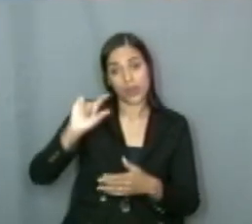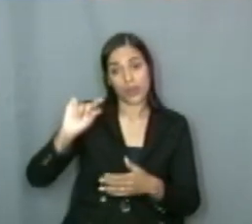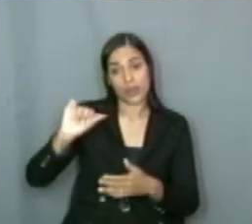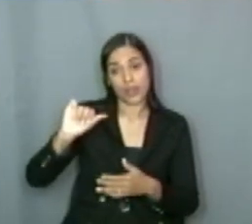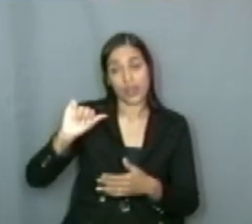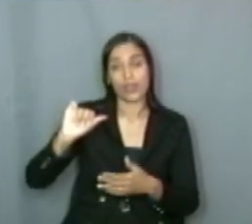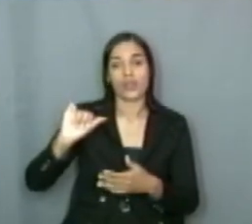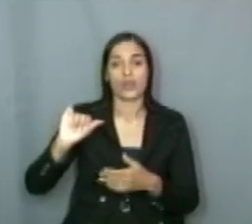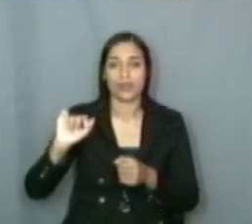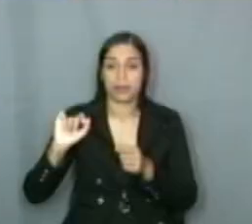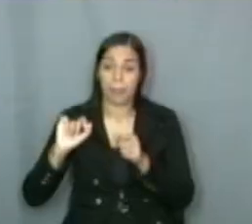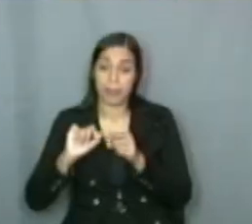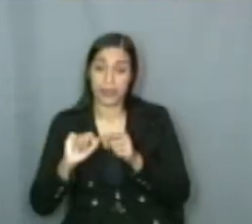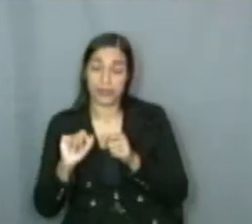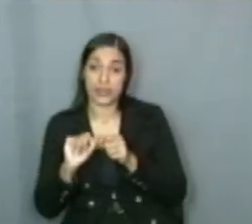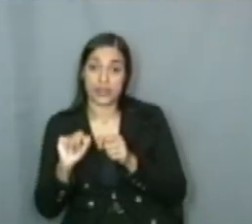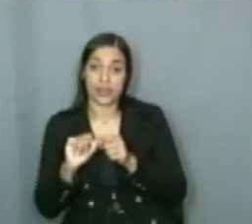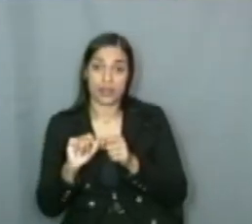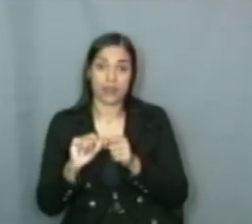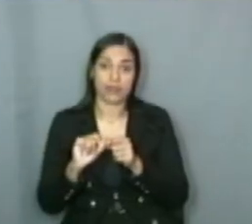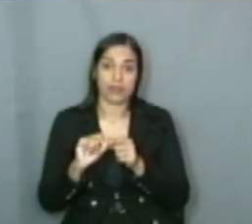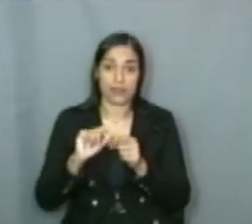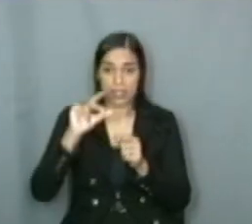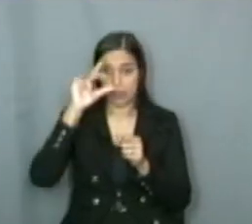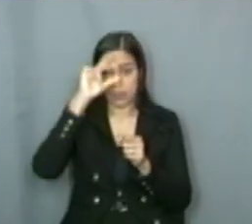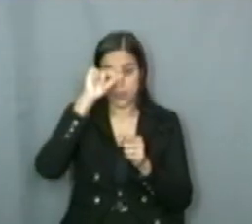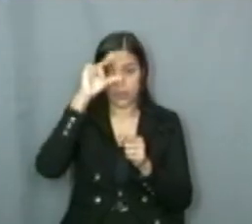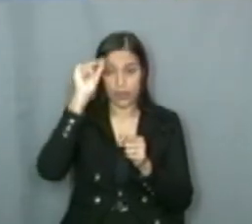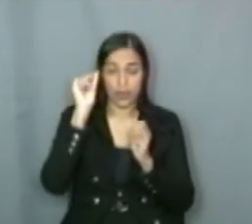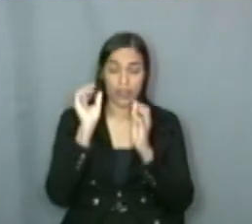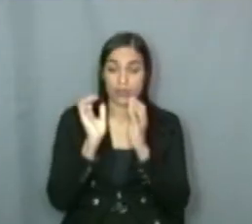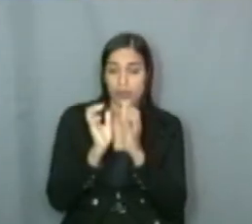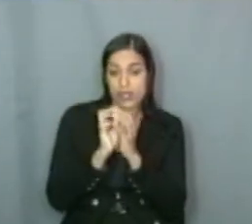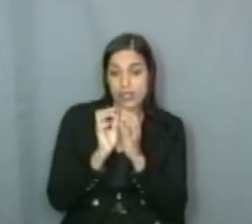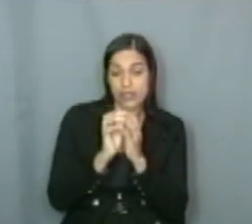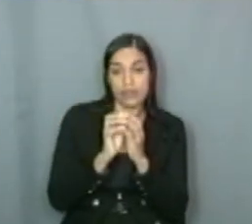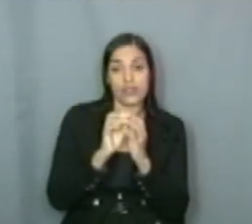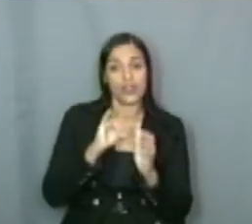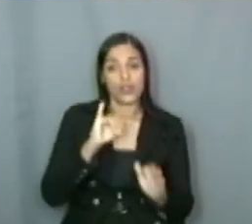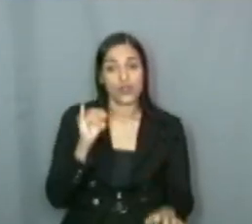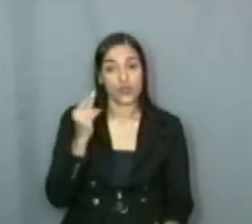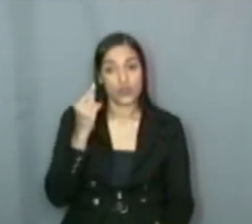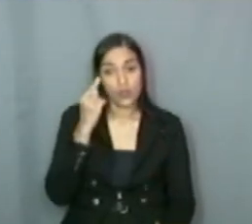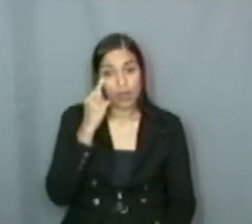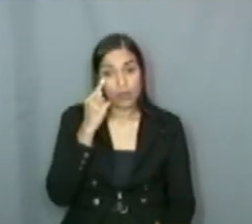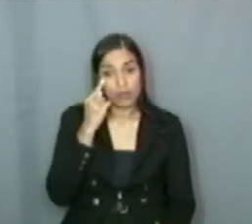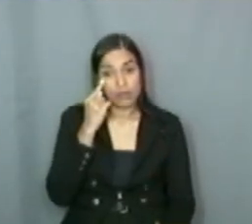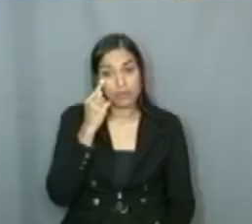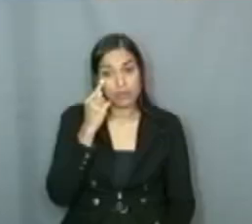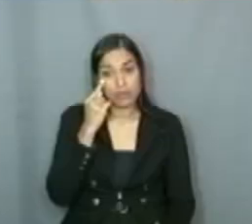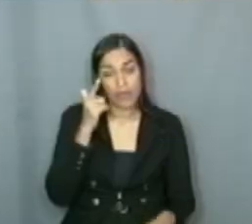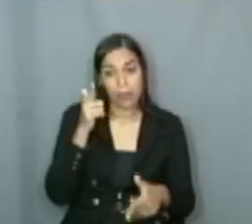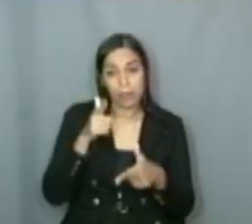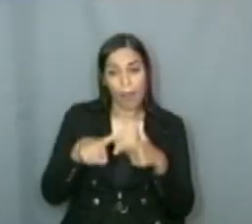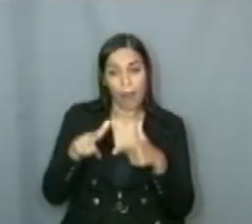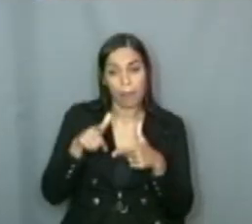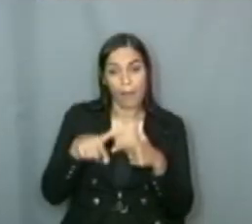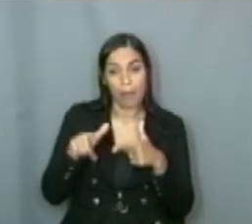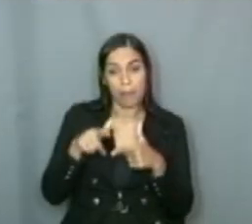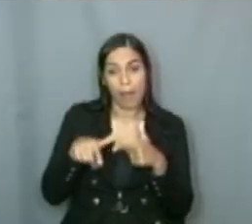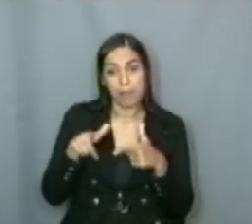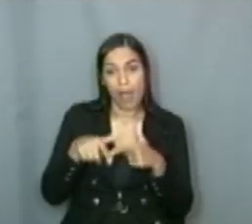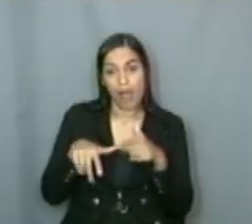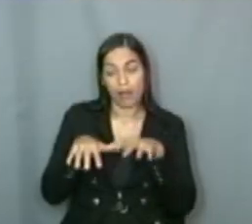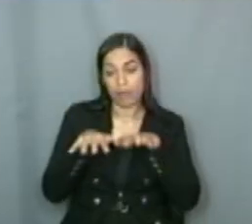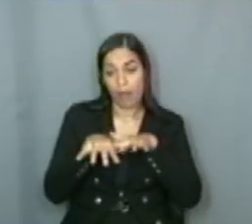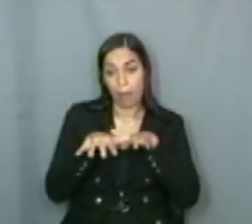para fazer aquilo. Prefeitura do Recife, gestão João Campos. Está lá a quebradeira, um